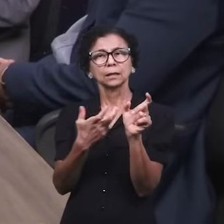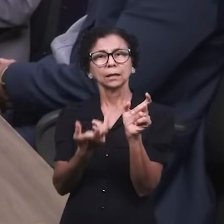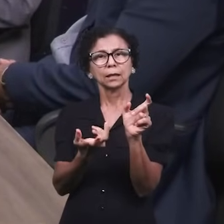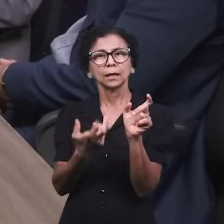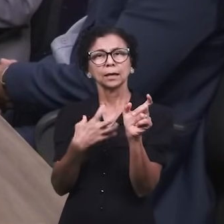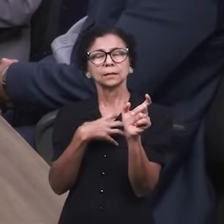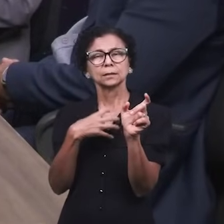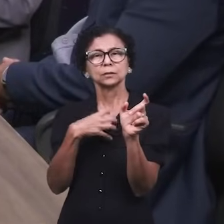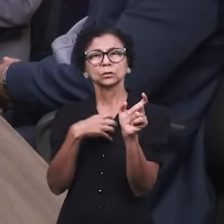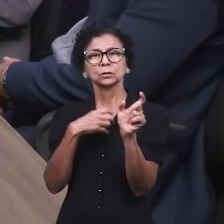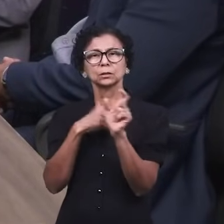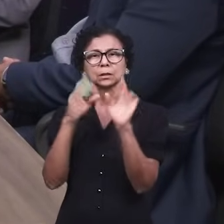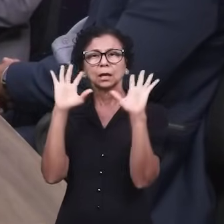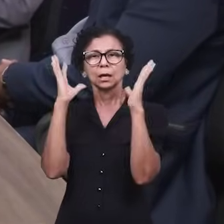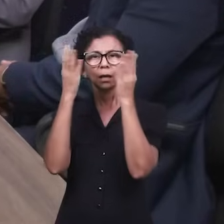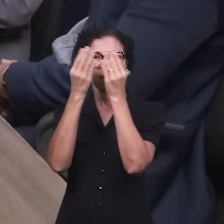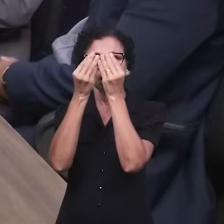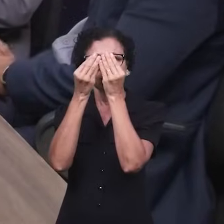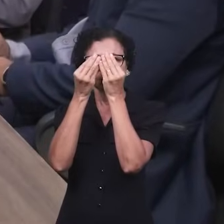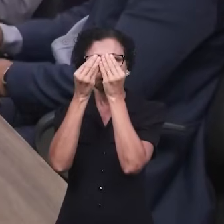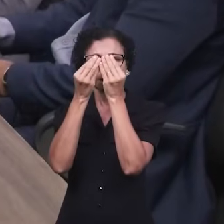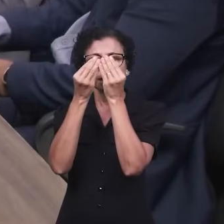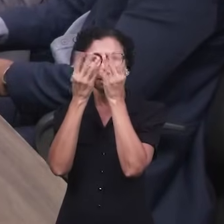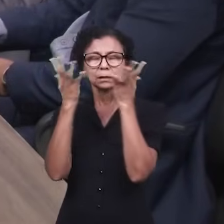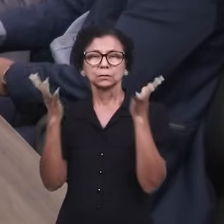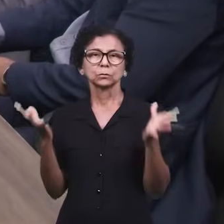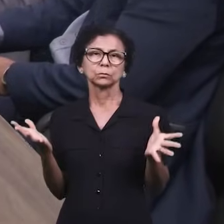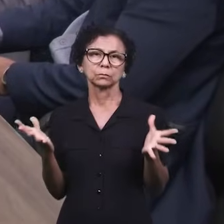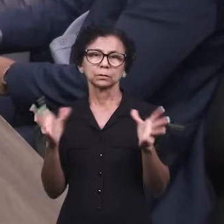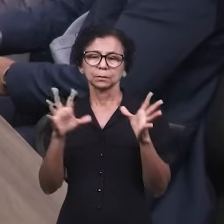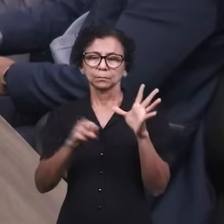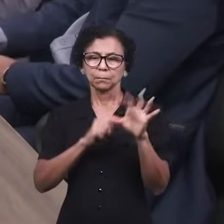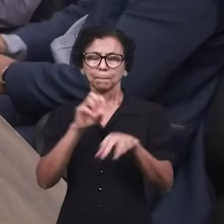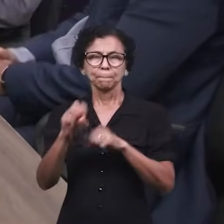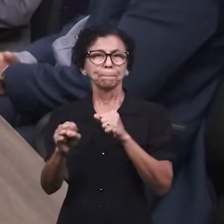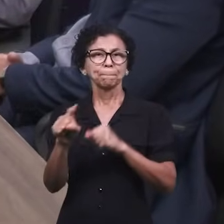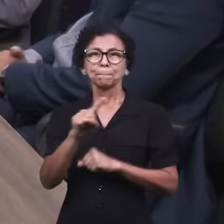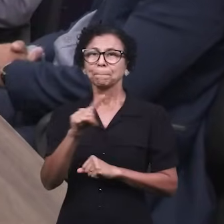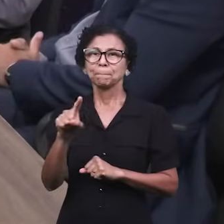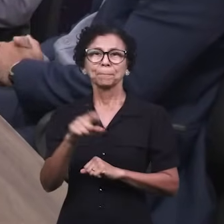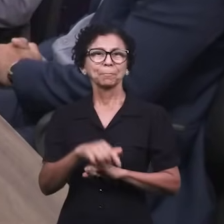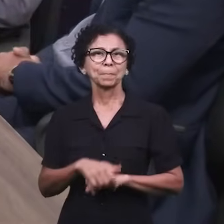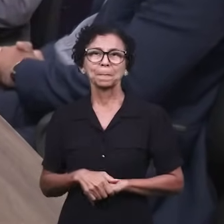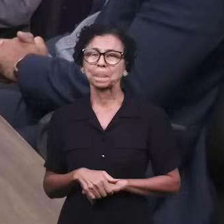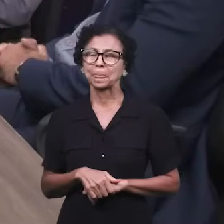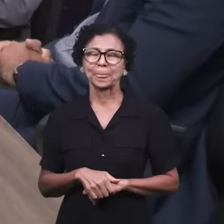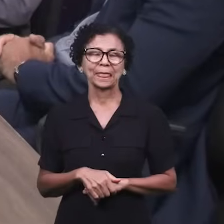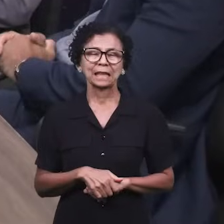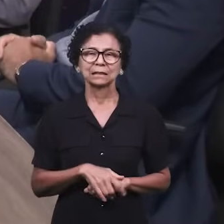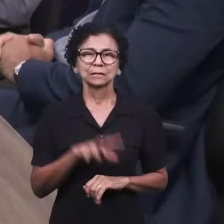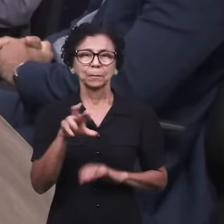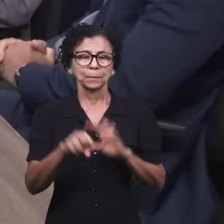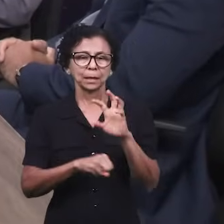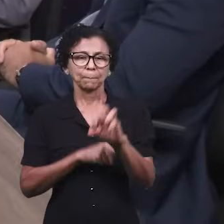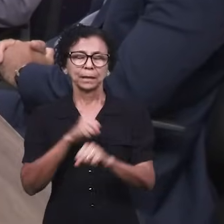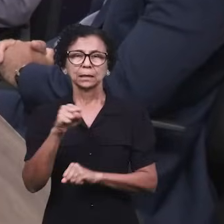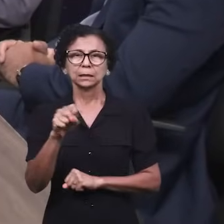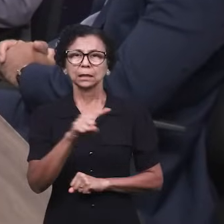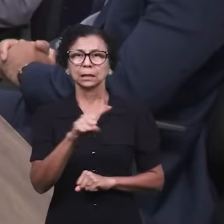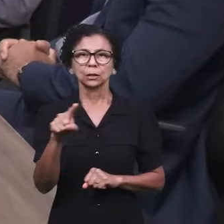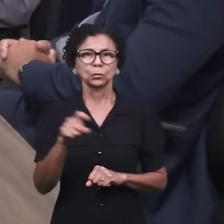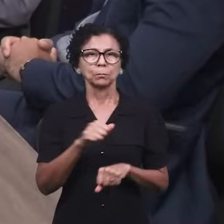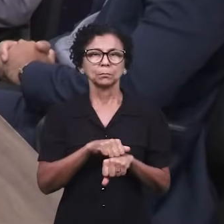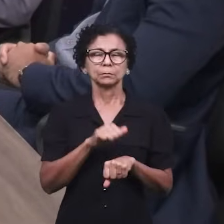sentido, inclusive, abstrato. Por que abstrato? Porque ele não é palpável. O verbo aqui não é palpável, não